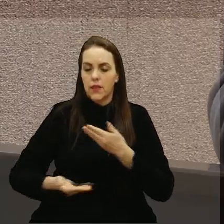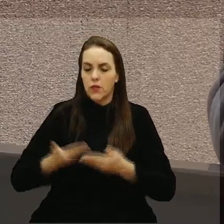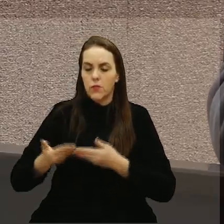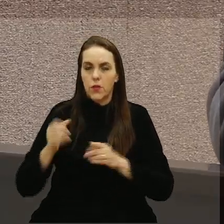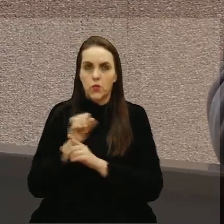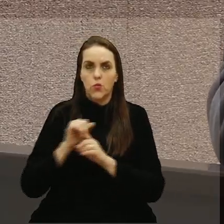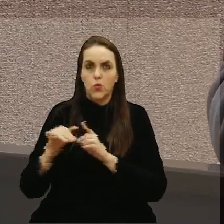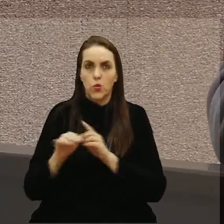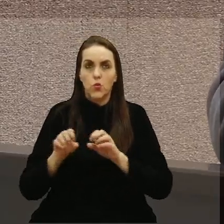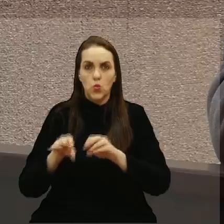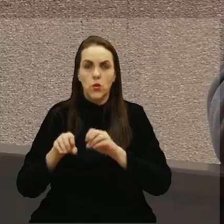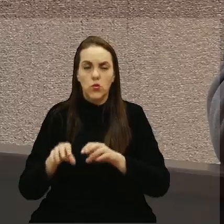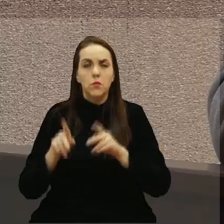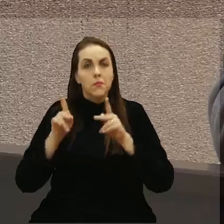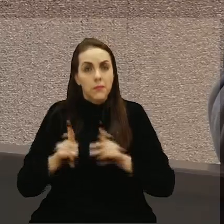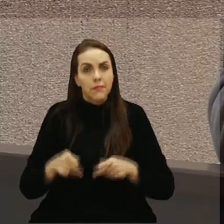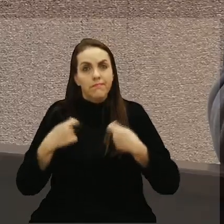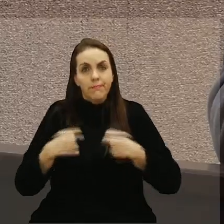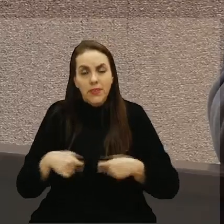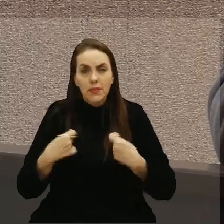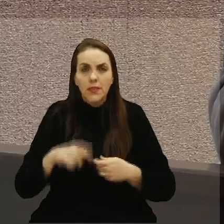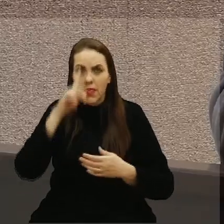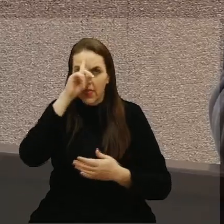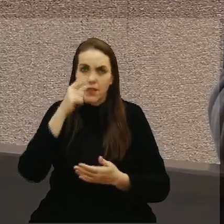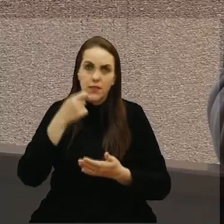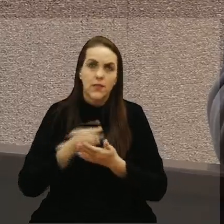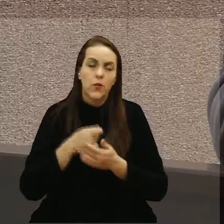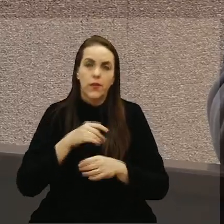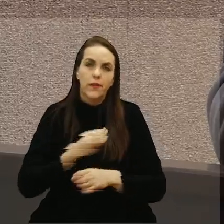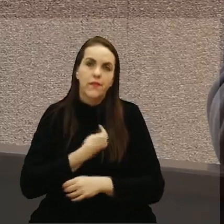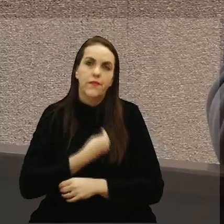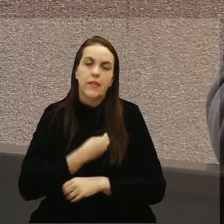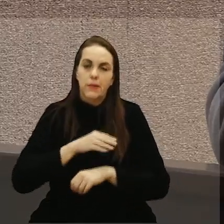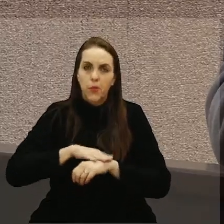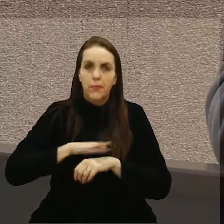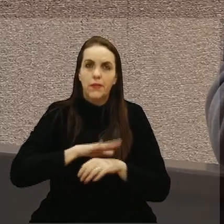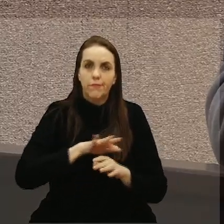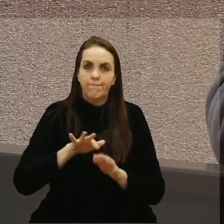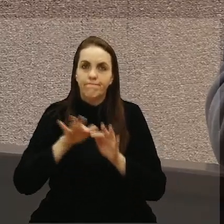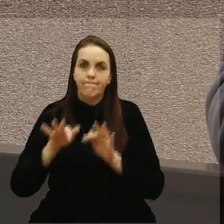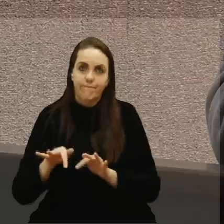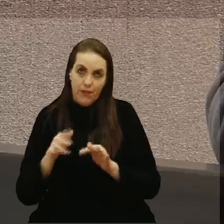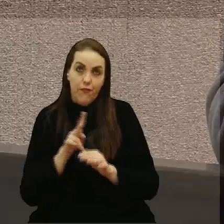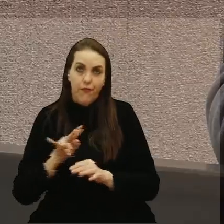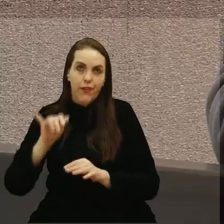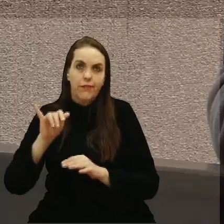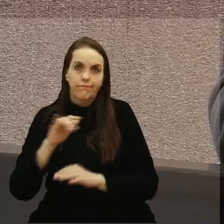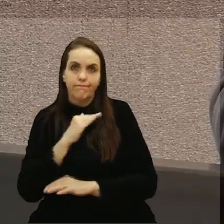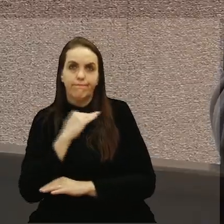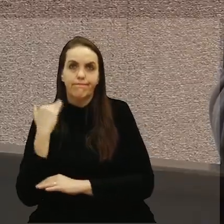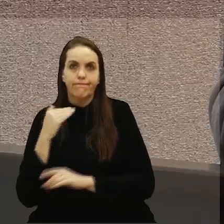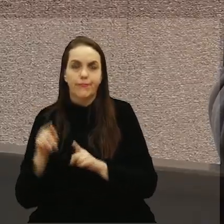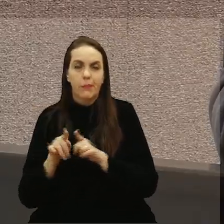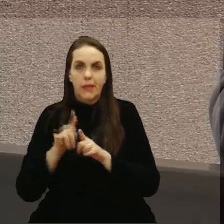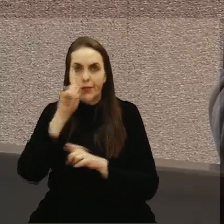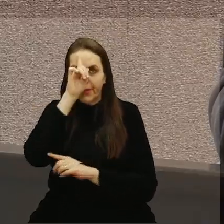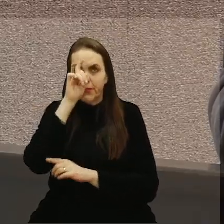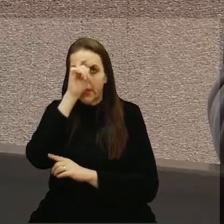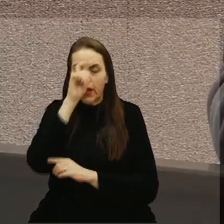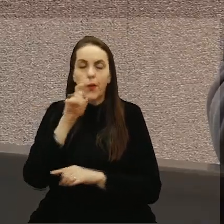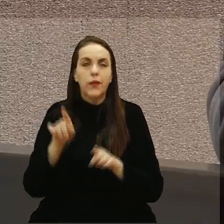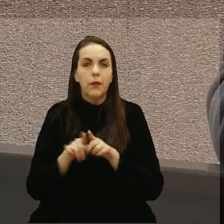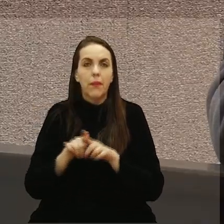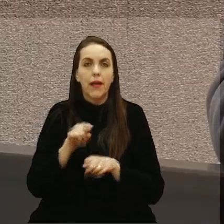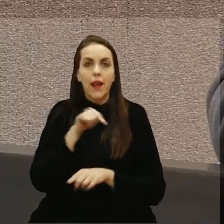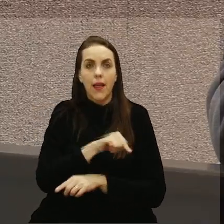estão realmente precisando, né? Estão em decisões da vida em momentos finais, muitas vezes no caso do hospital. E no caso, na situação do CASE e